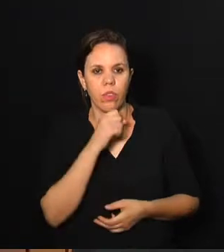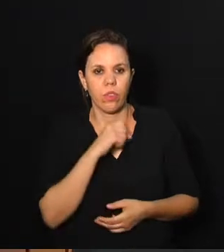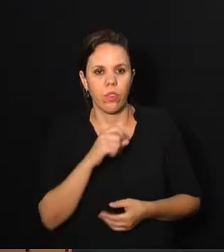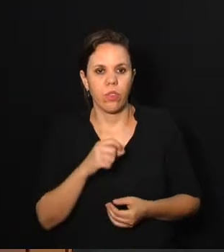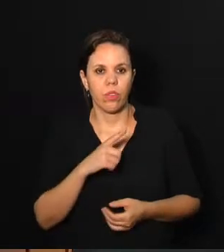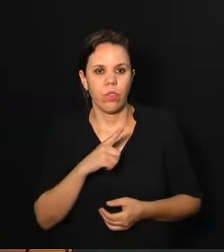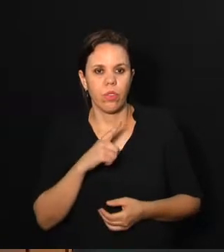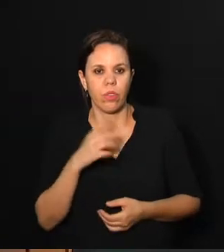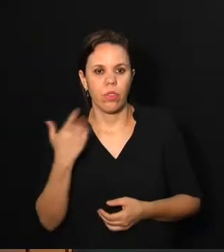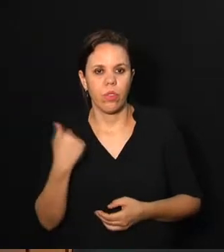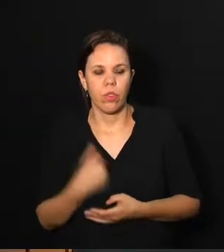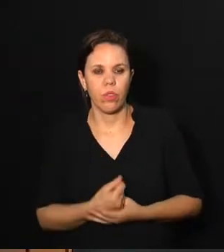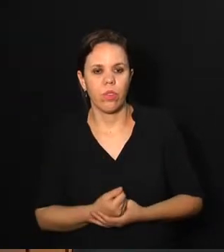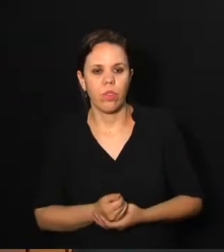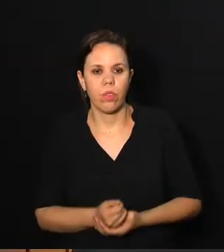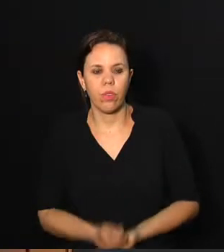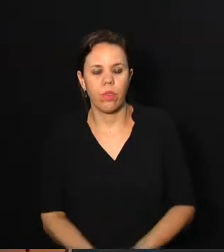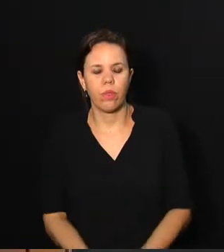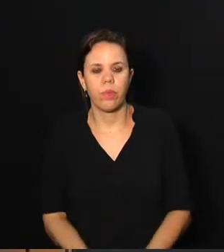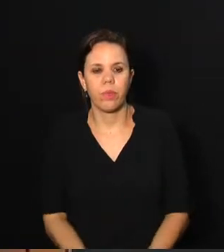um